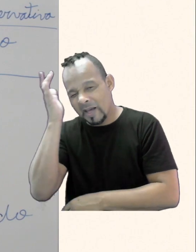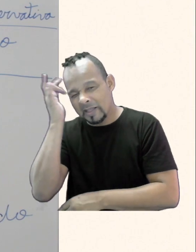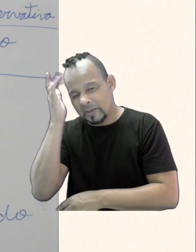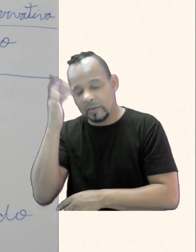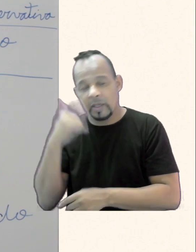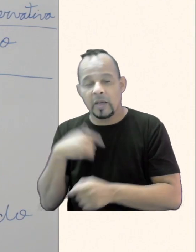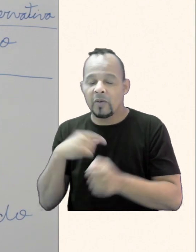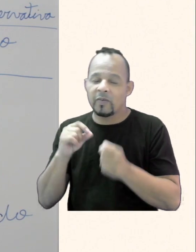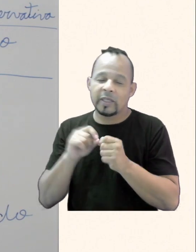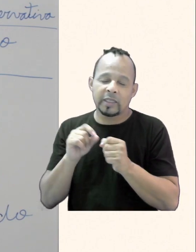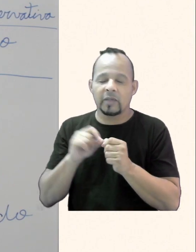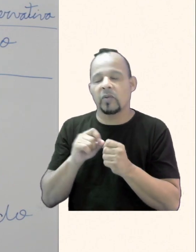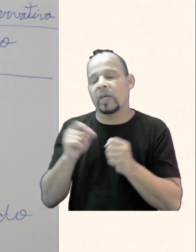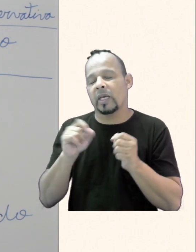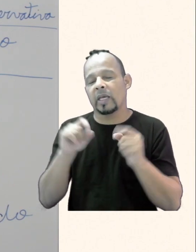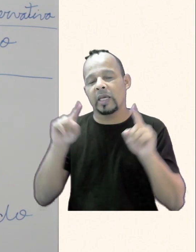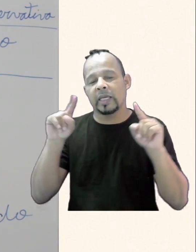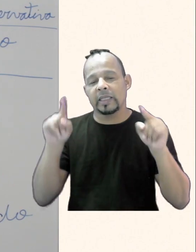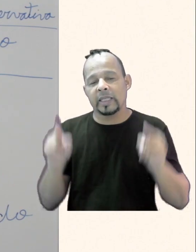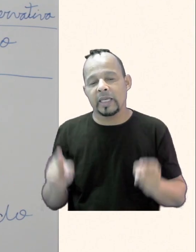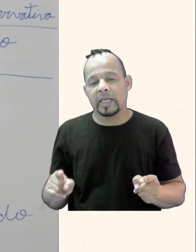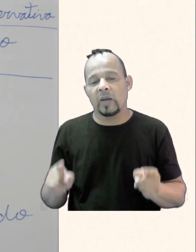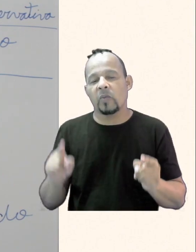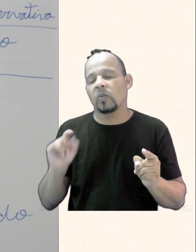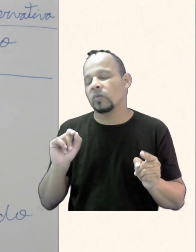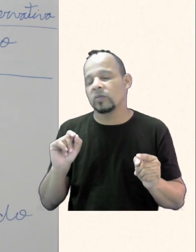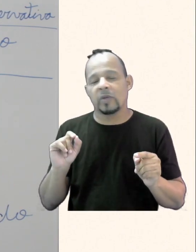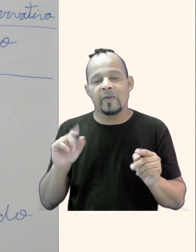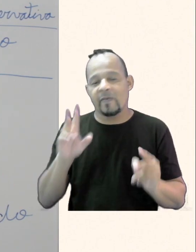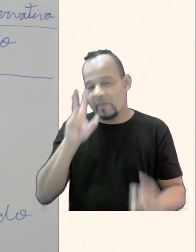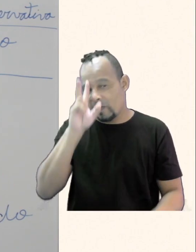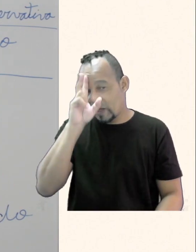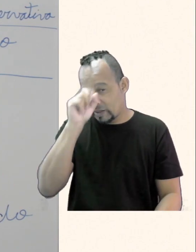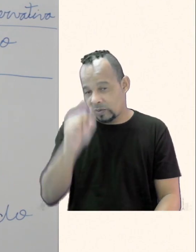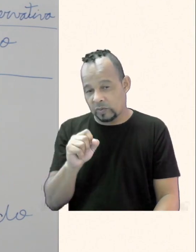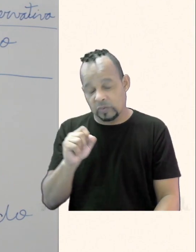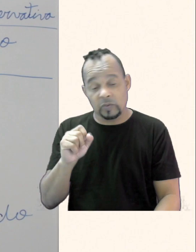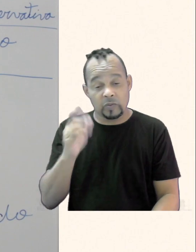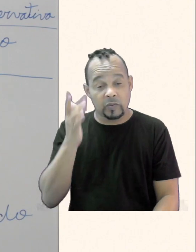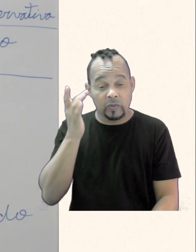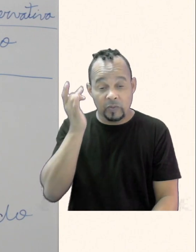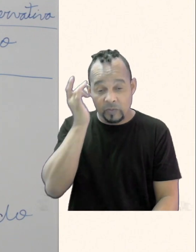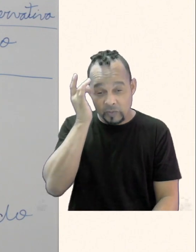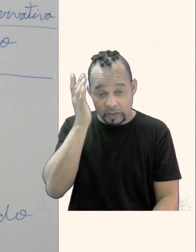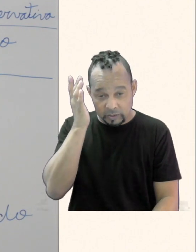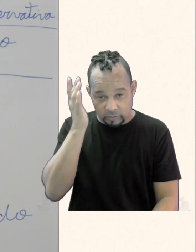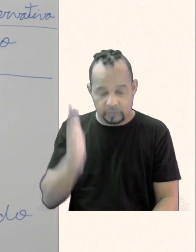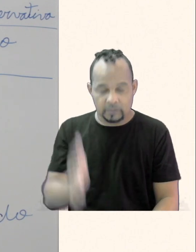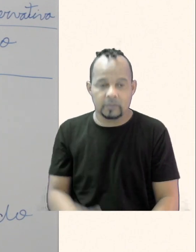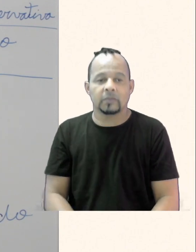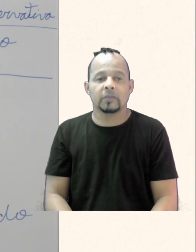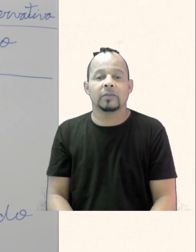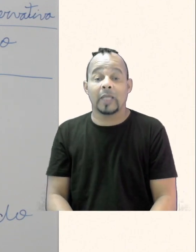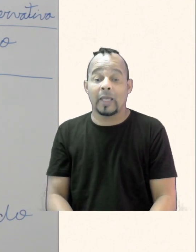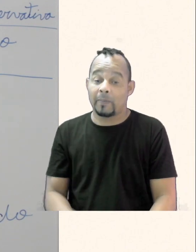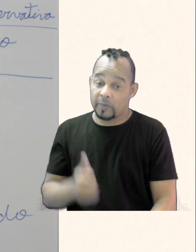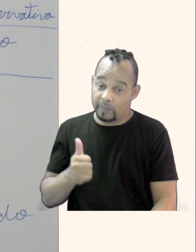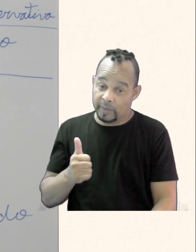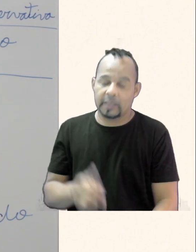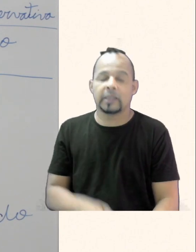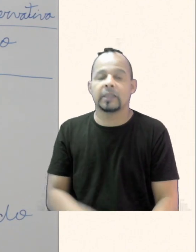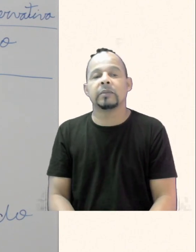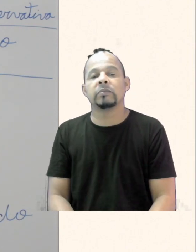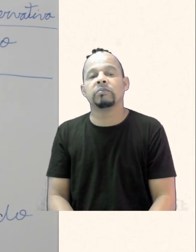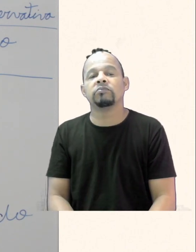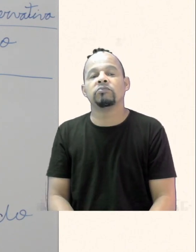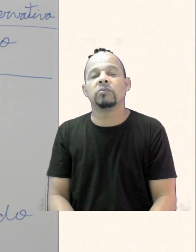facilmente. Beleza? Muito bem! Pessoal, tem ainda uma